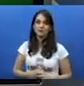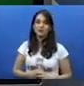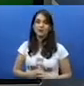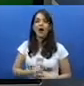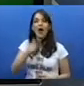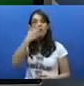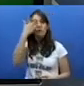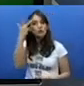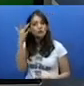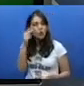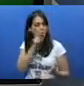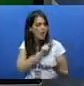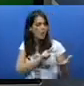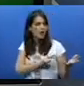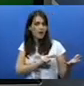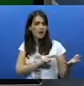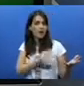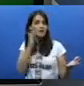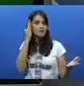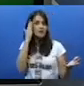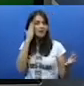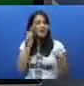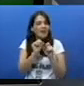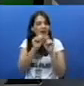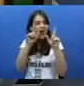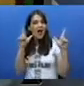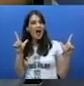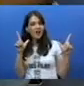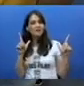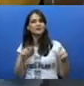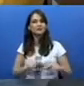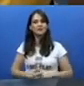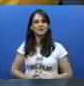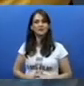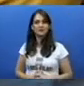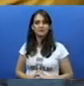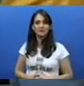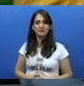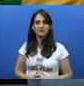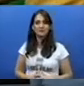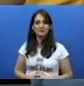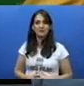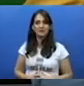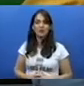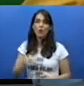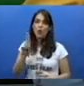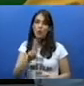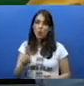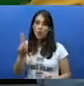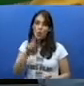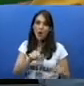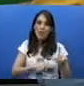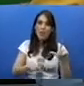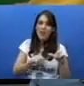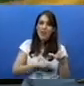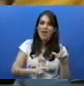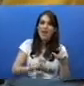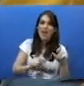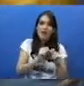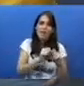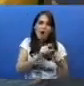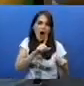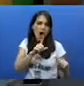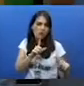ler, entender a mensagem corretamente. Uso de letra maiúscula. A